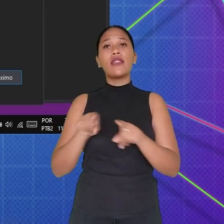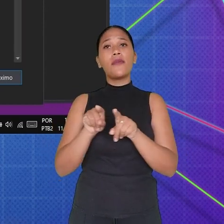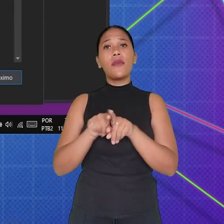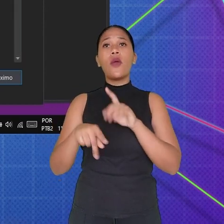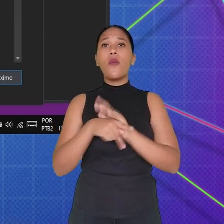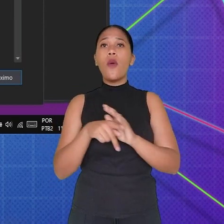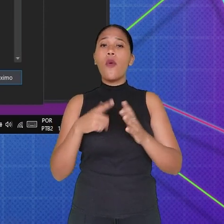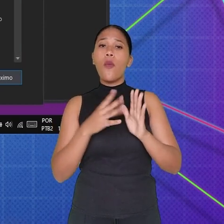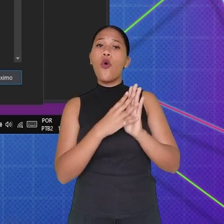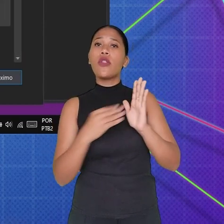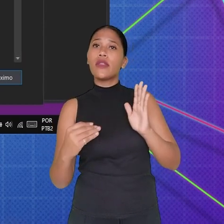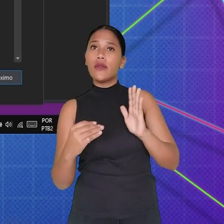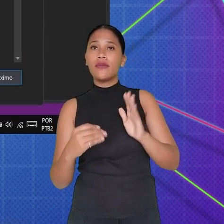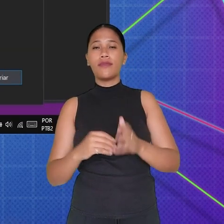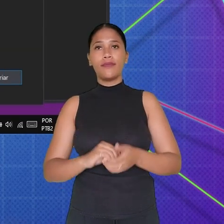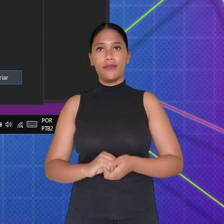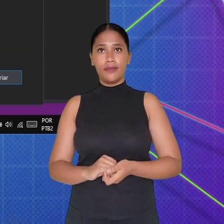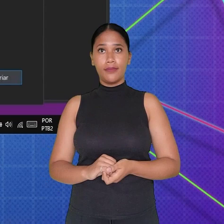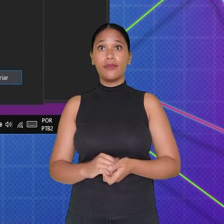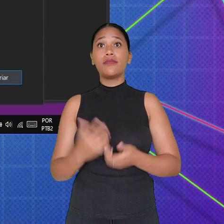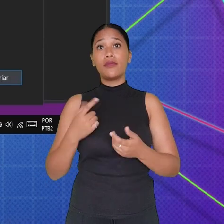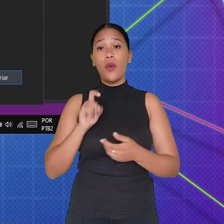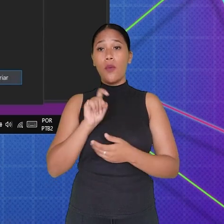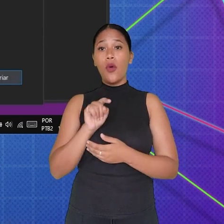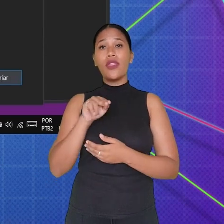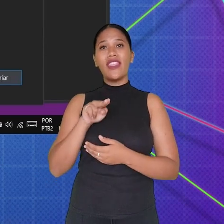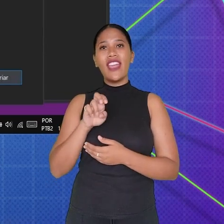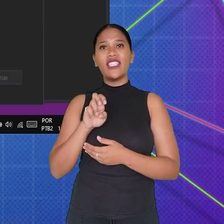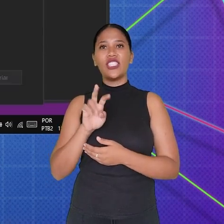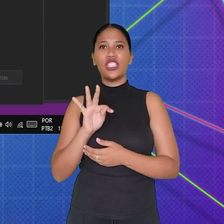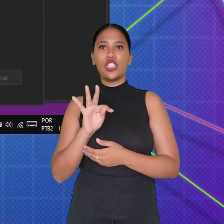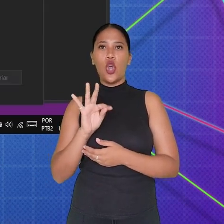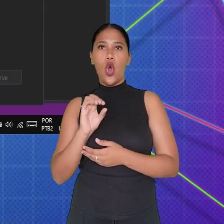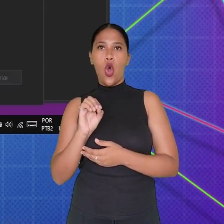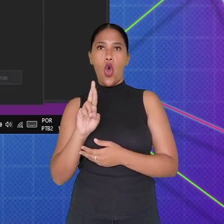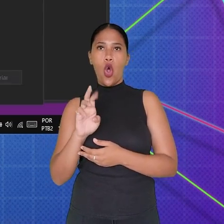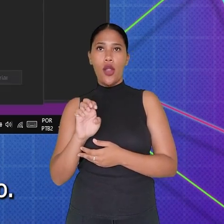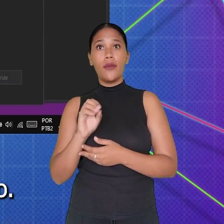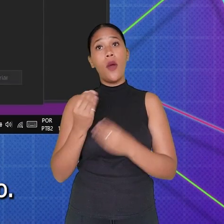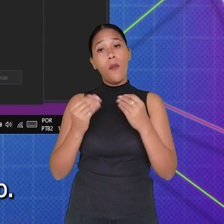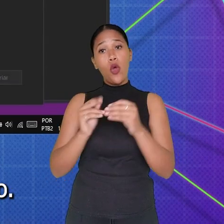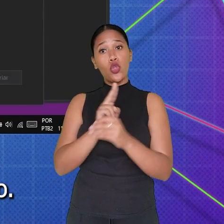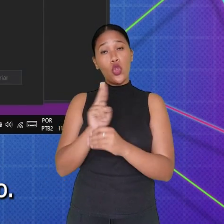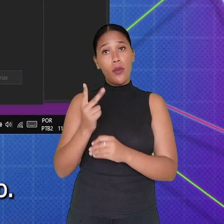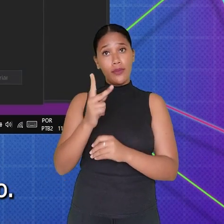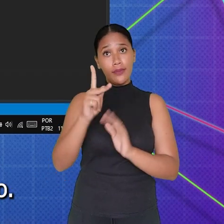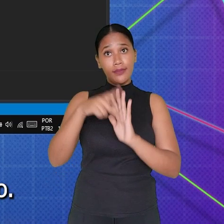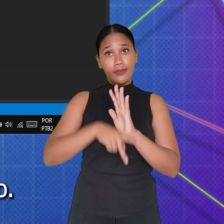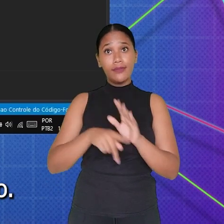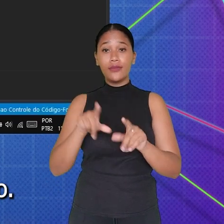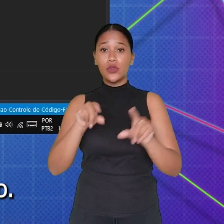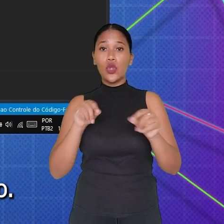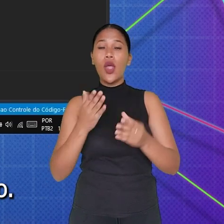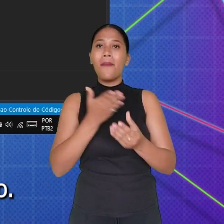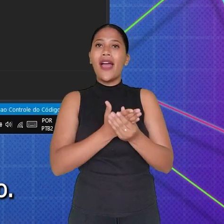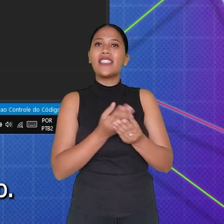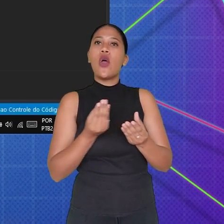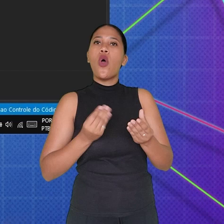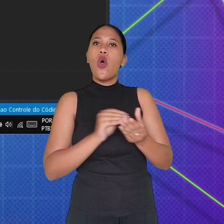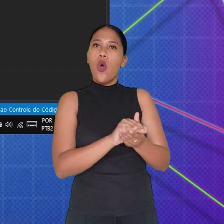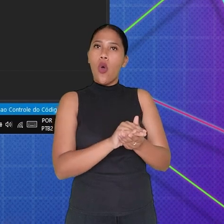o arquivo program.cs na pasta Solution Explorer. Esse é o principal arquivo do seu